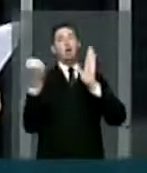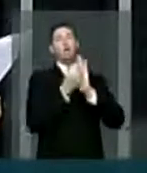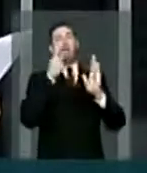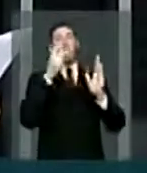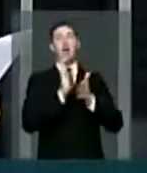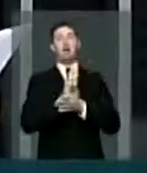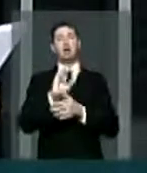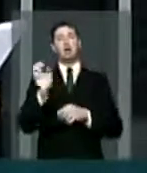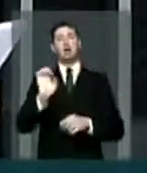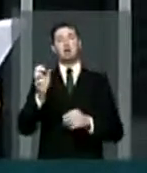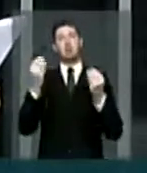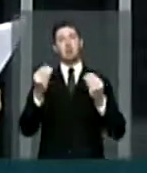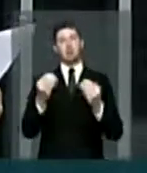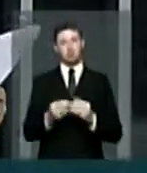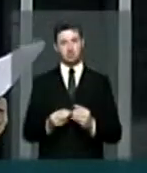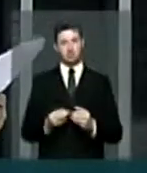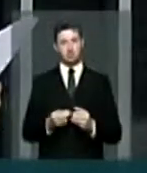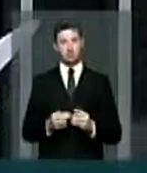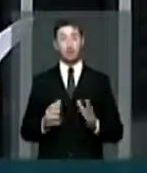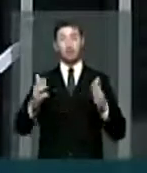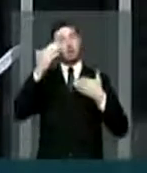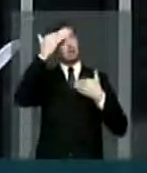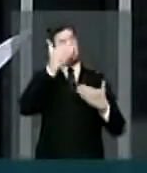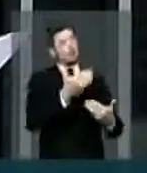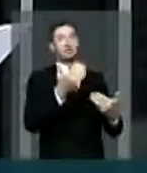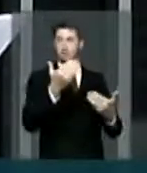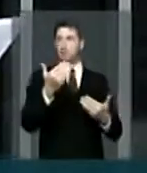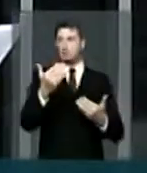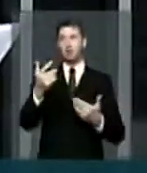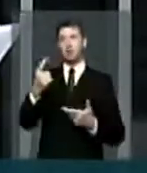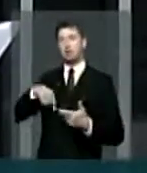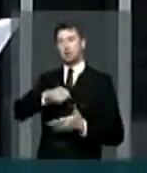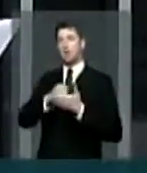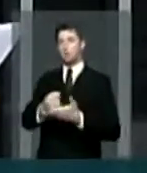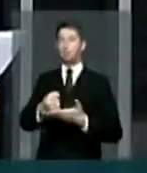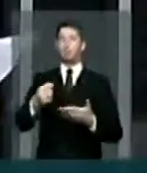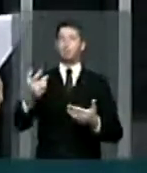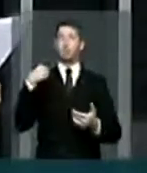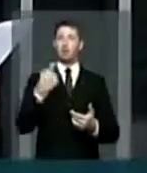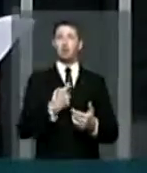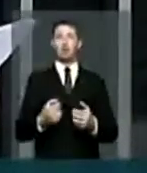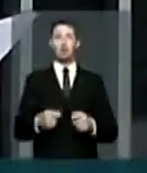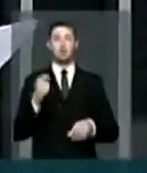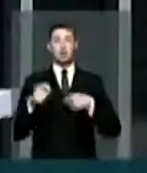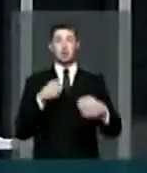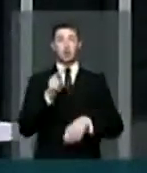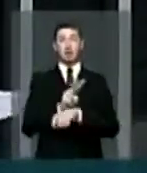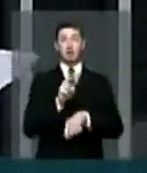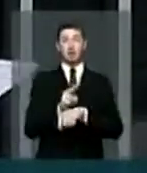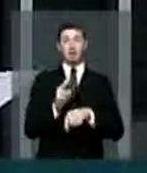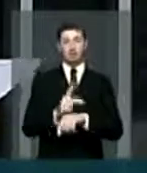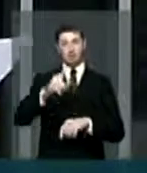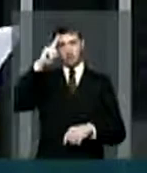Aproveito a oportunidade para agradecer a todos que têm sido solidários, aqueles que defendem